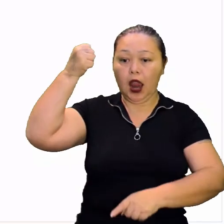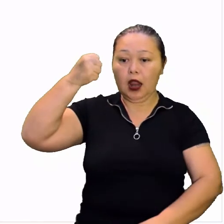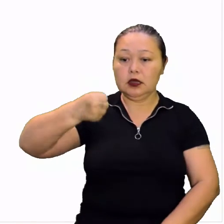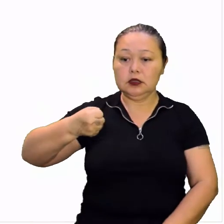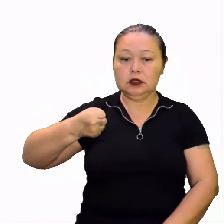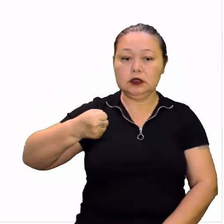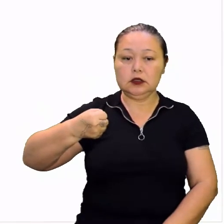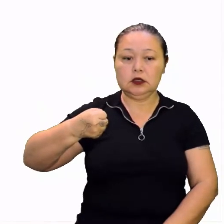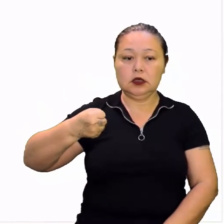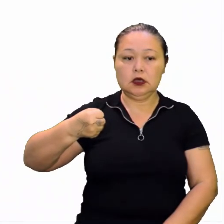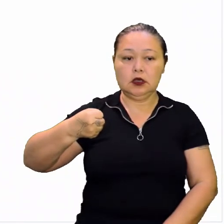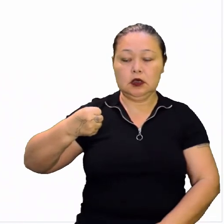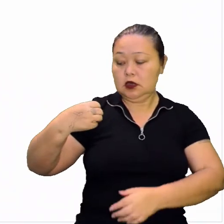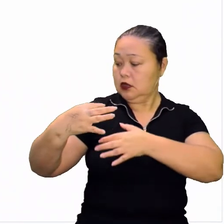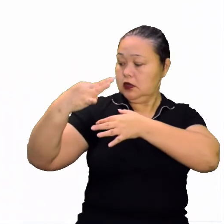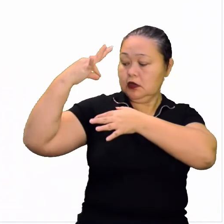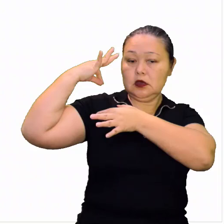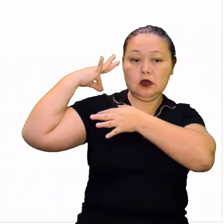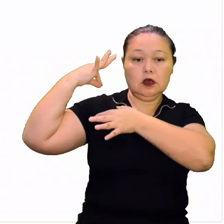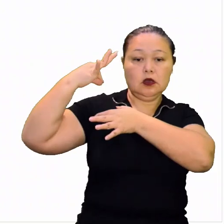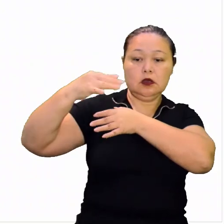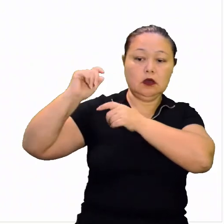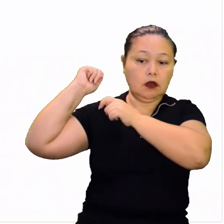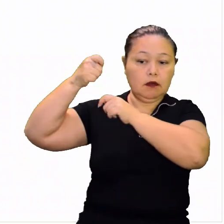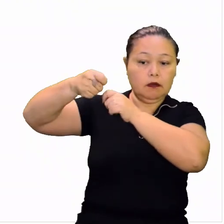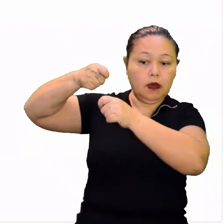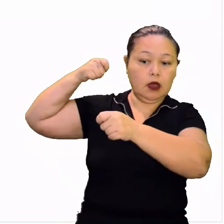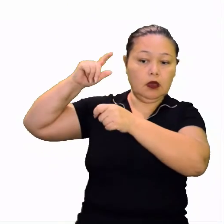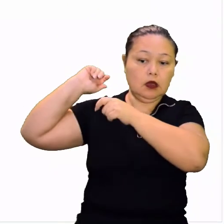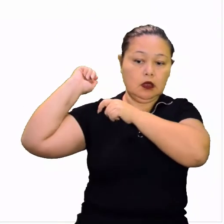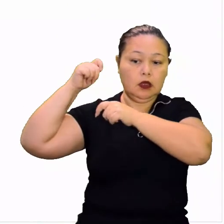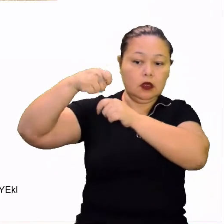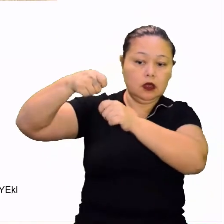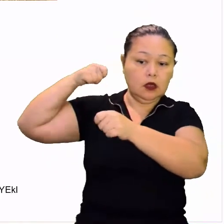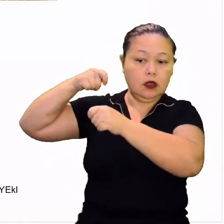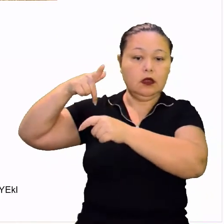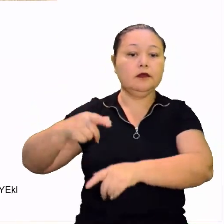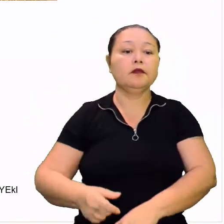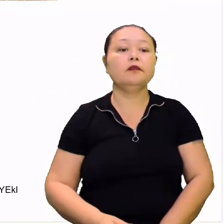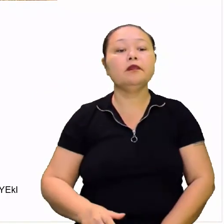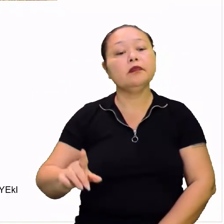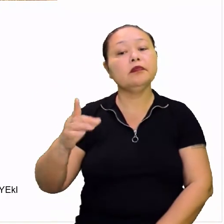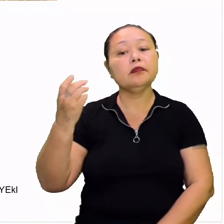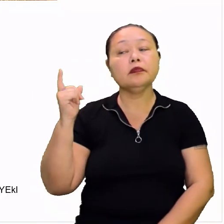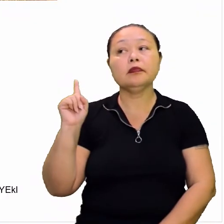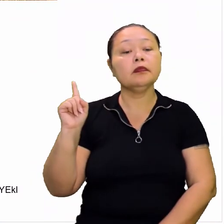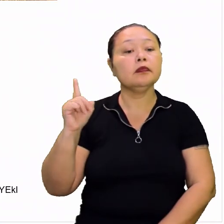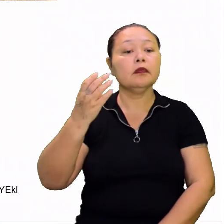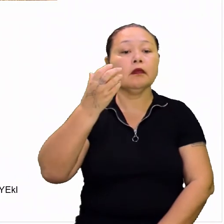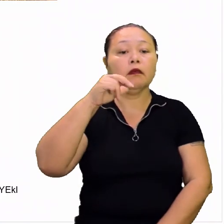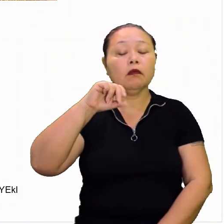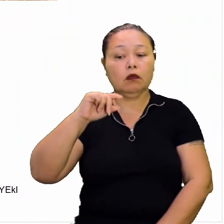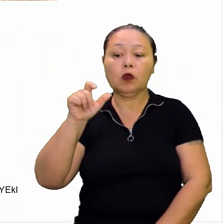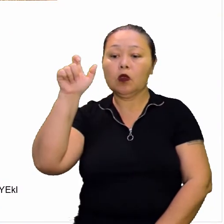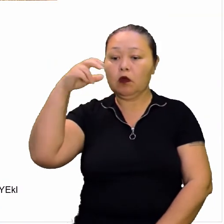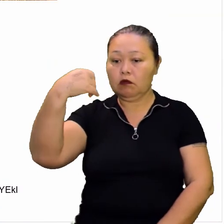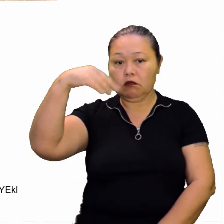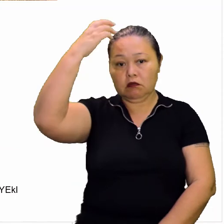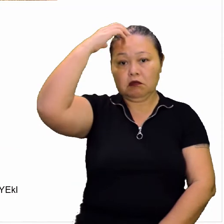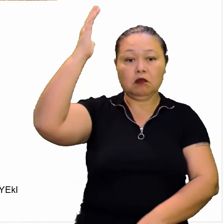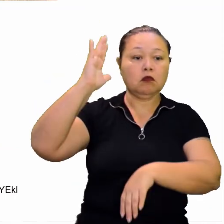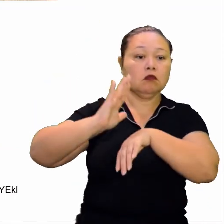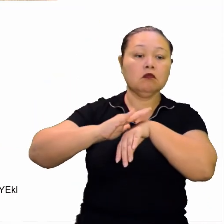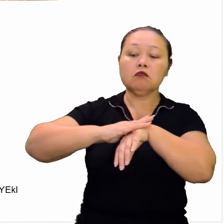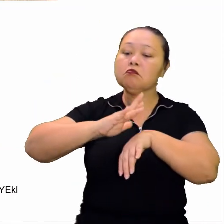lança e aqui, ó, o recipiente de flecha que eles carregavam atrás. Ciro o Grande foi o mais